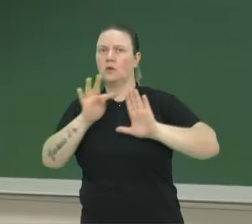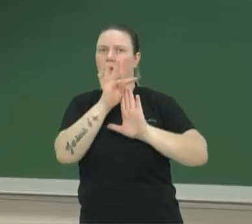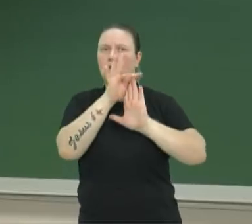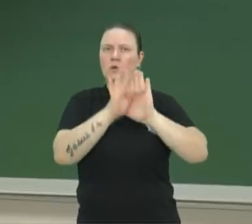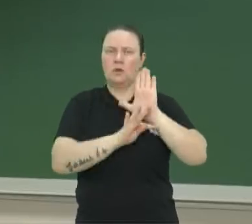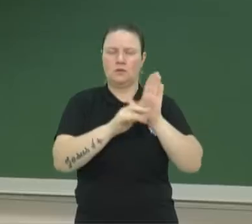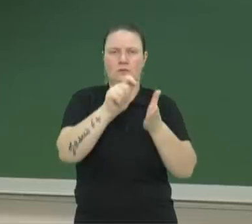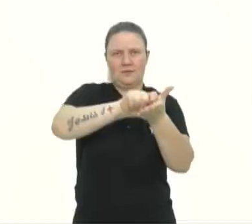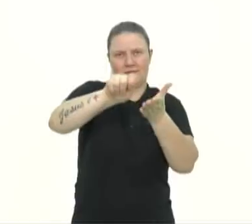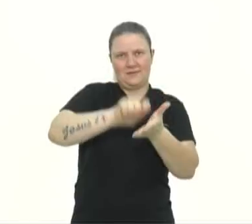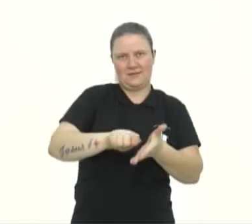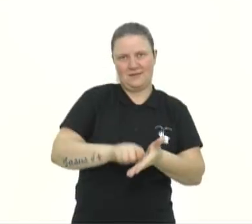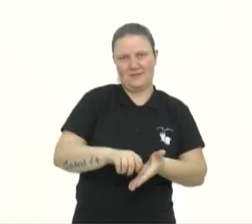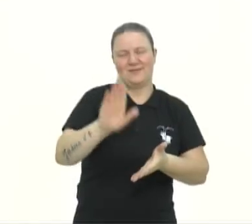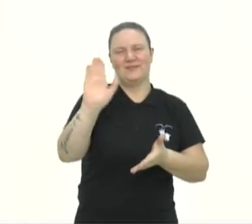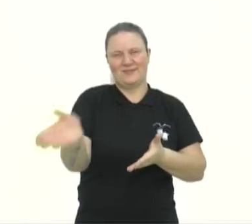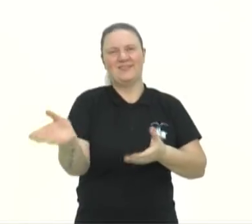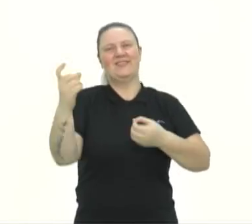Já voltamos.